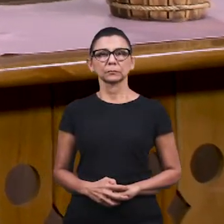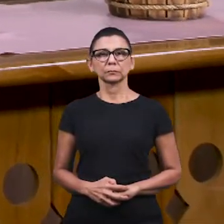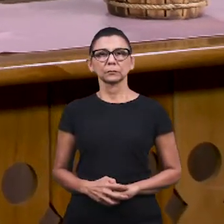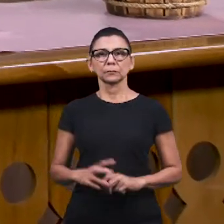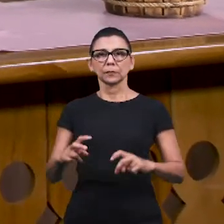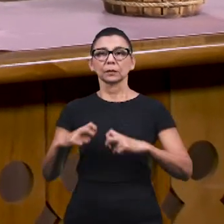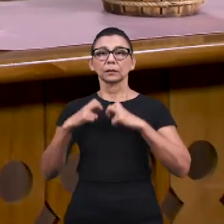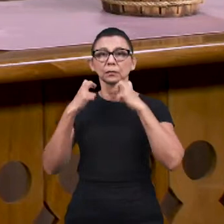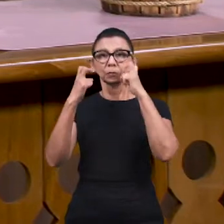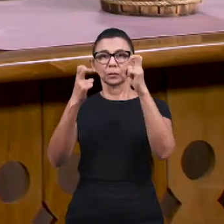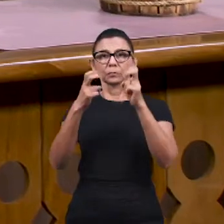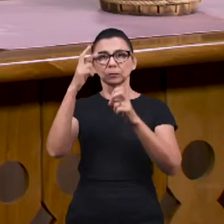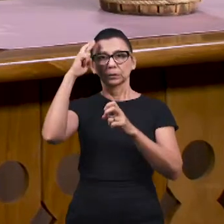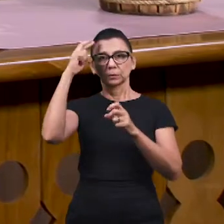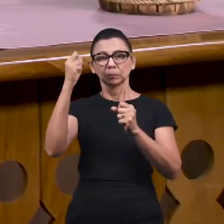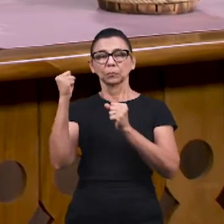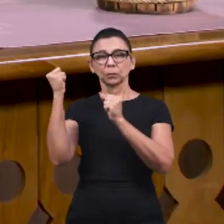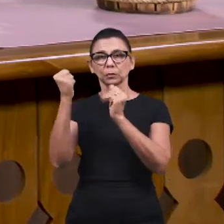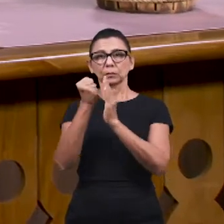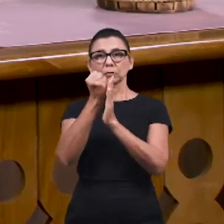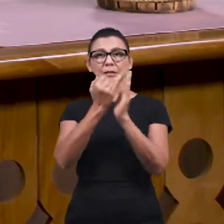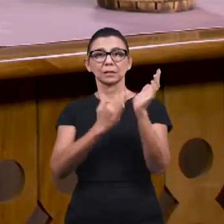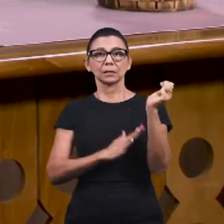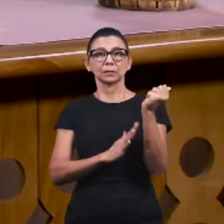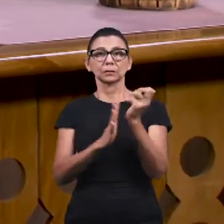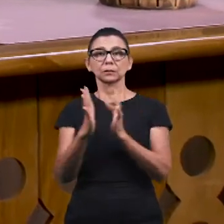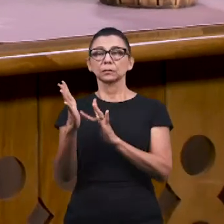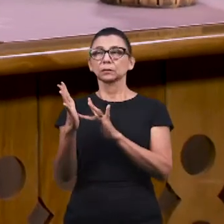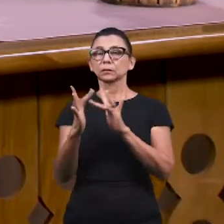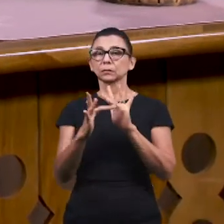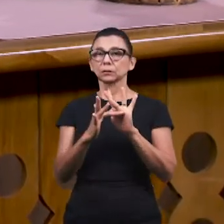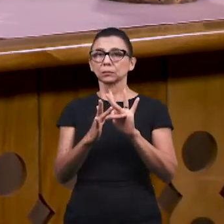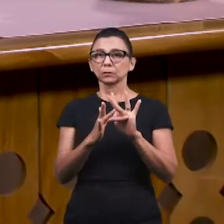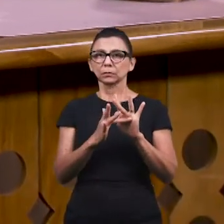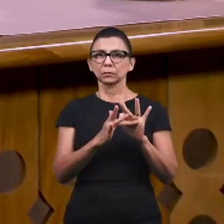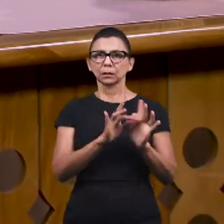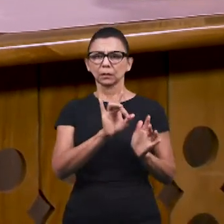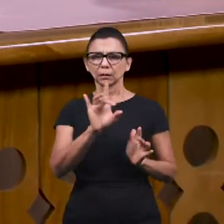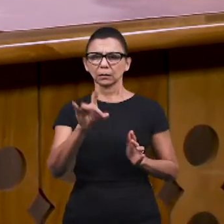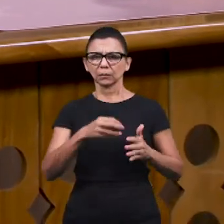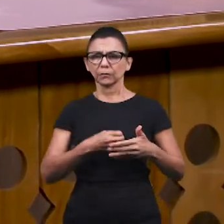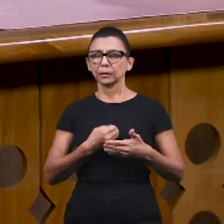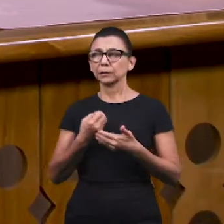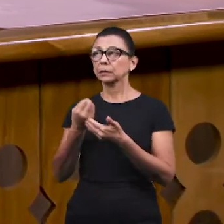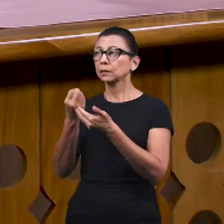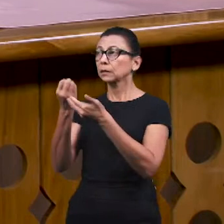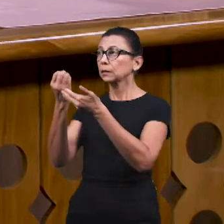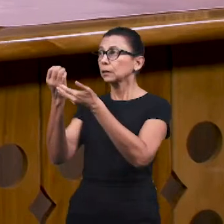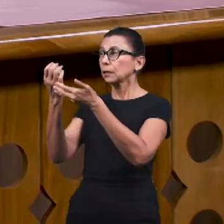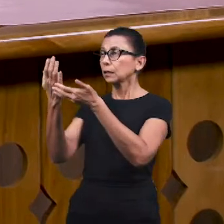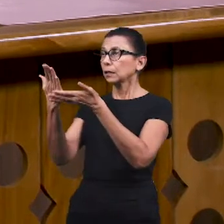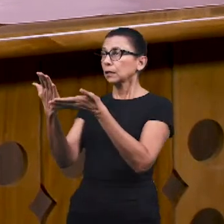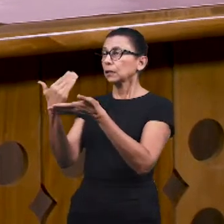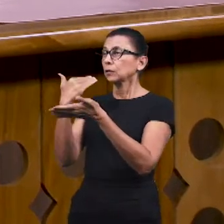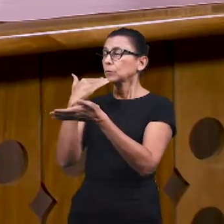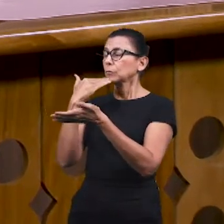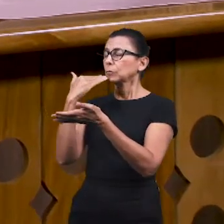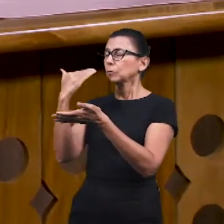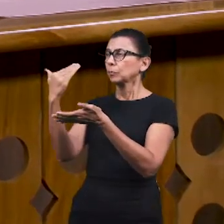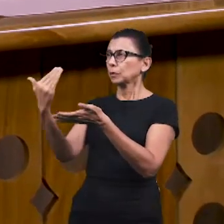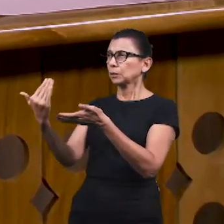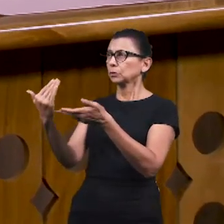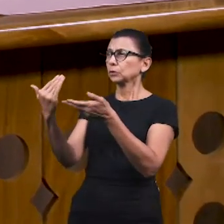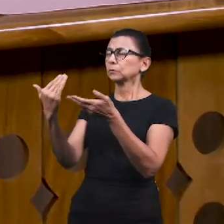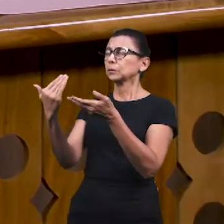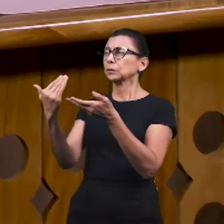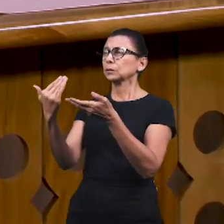Clamamos, Senhor, pelo poder que há no sangue do Senhor Jesus. Colocamos nossas vidas diante de Ti e lançamos mão desse recurso